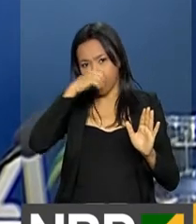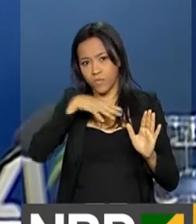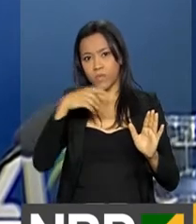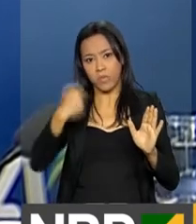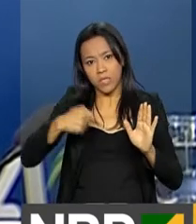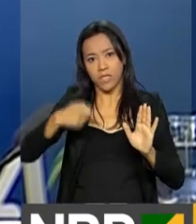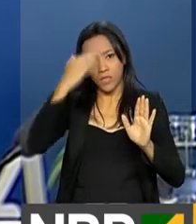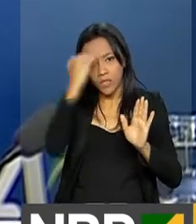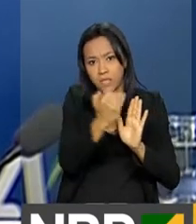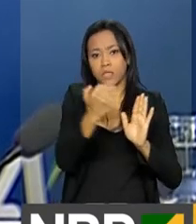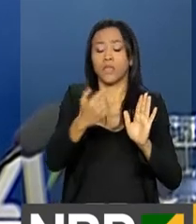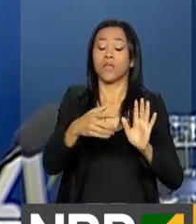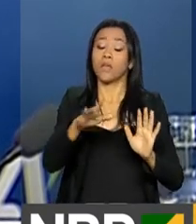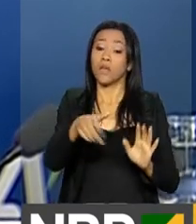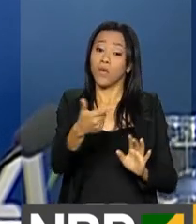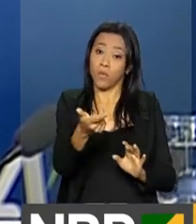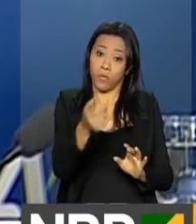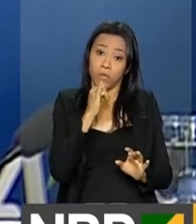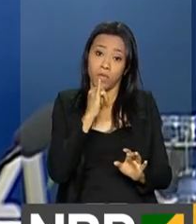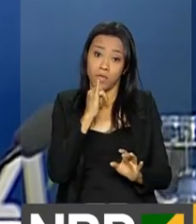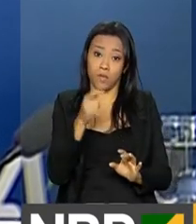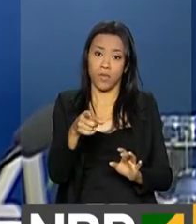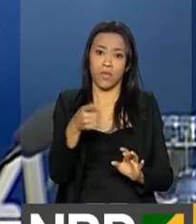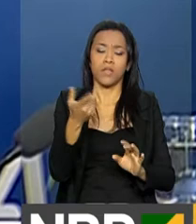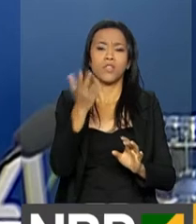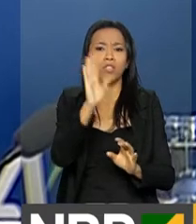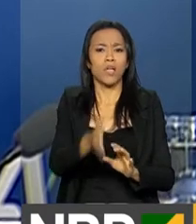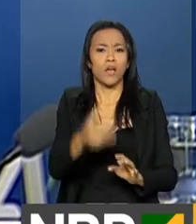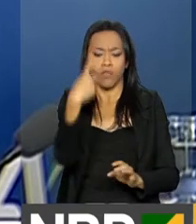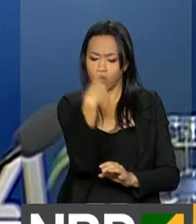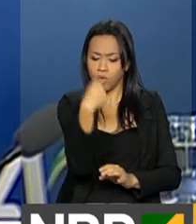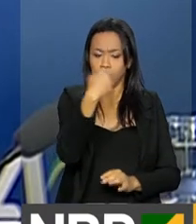se ofende o presidente da República, ele é autoridade constituída,